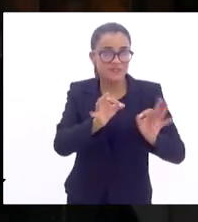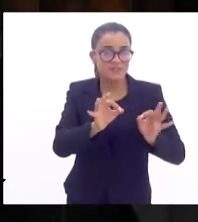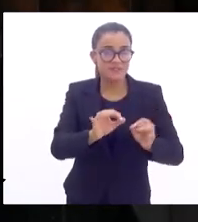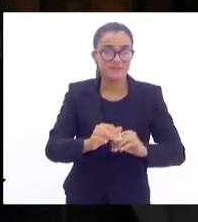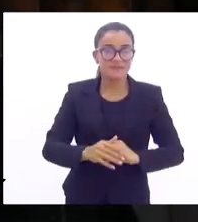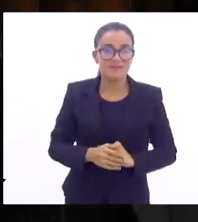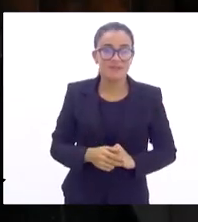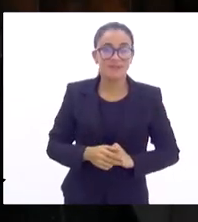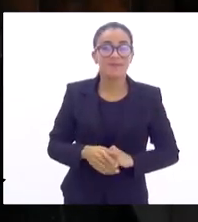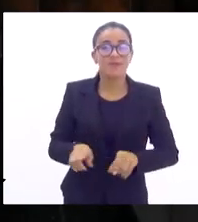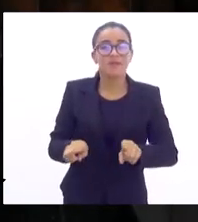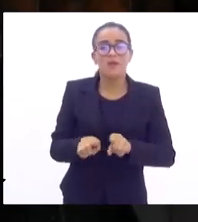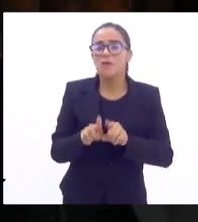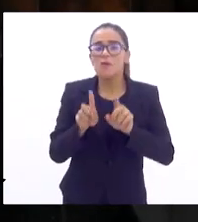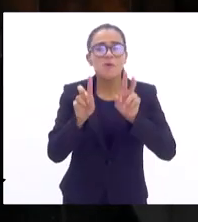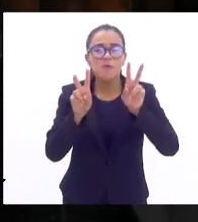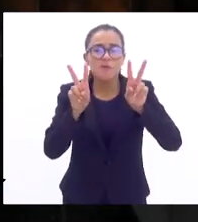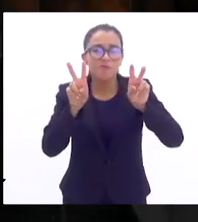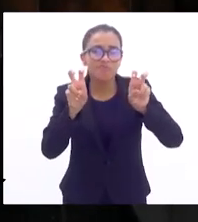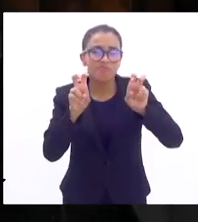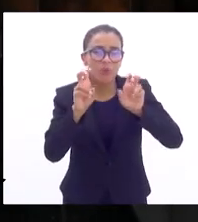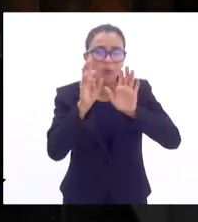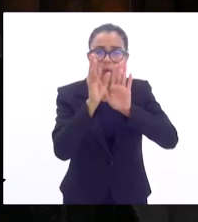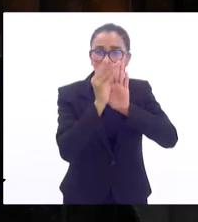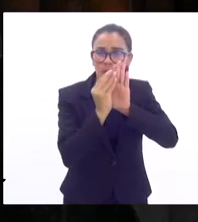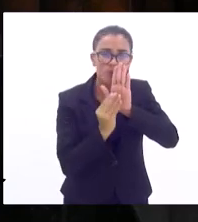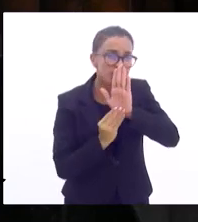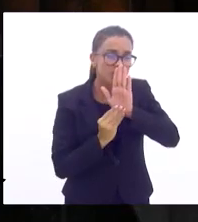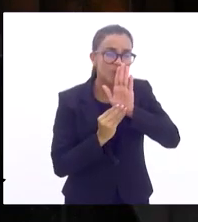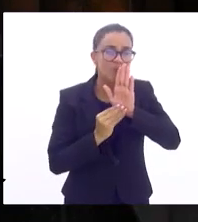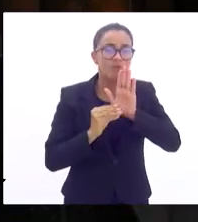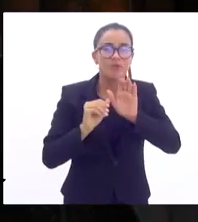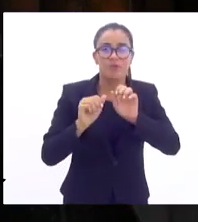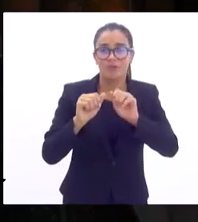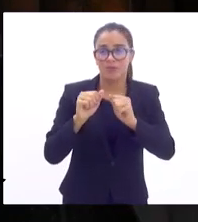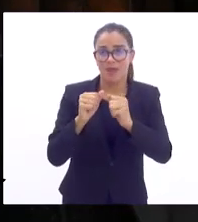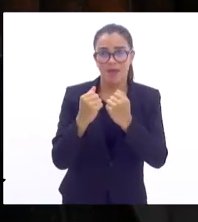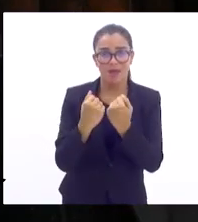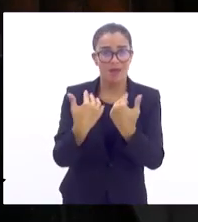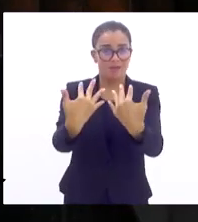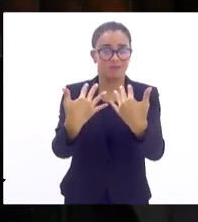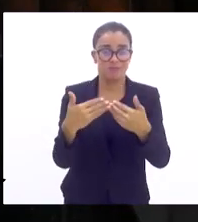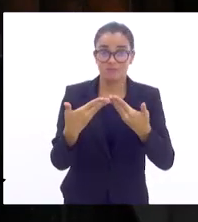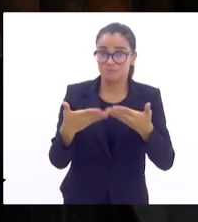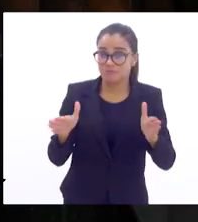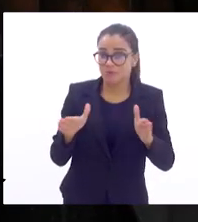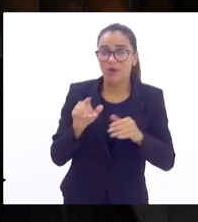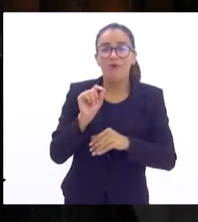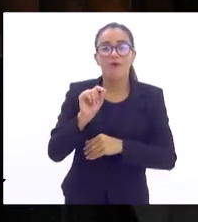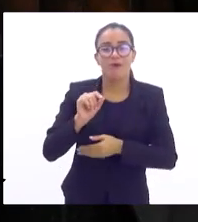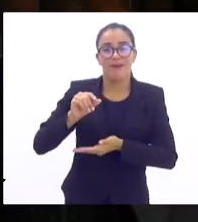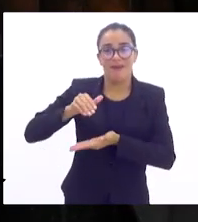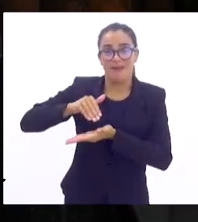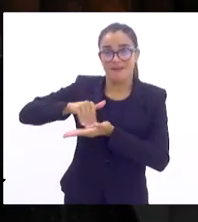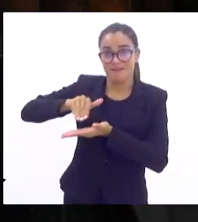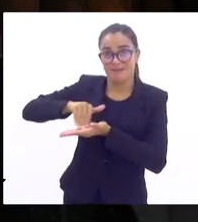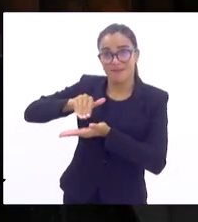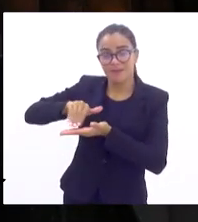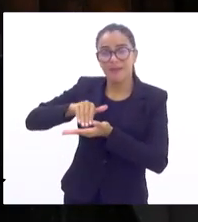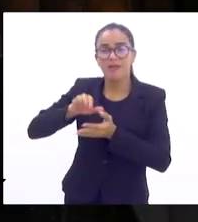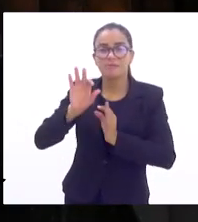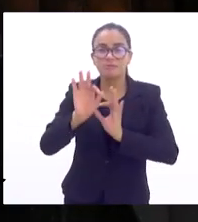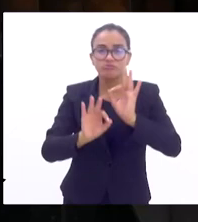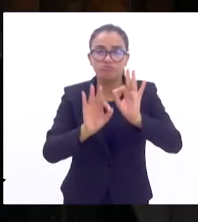e objeto dessa audiência pública foi o convite feito ao secretário de planejamento